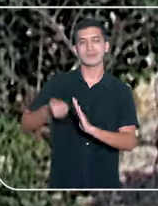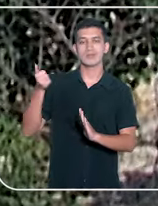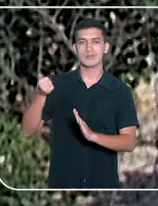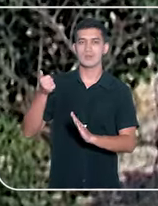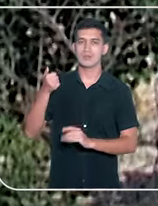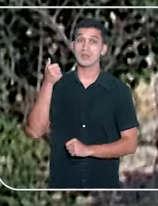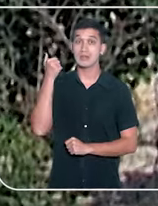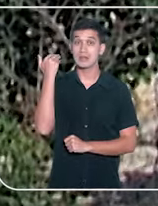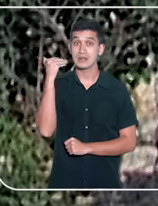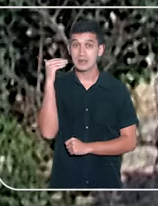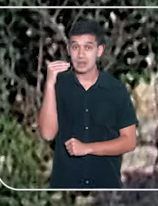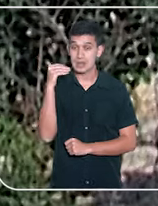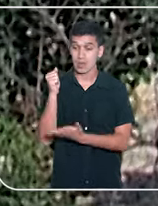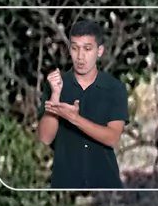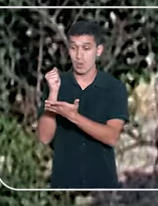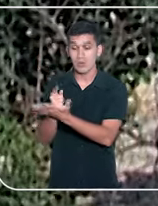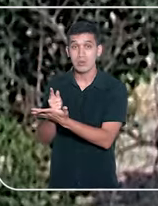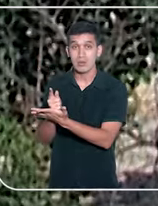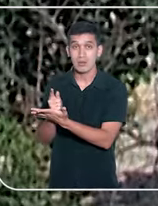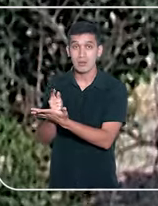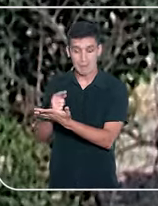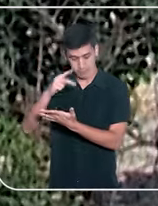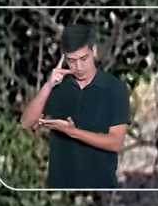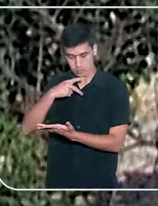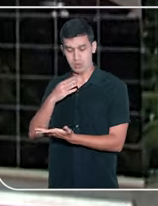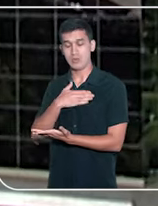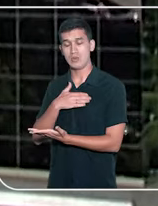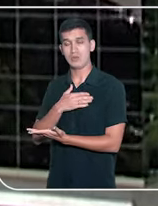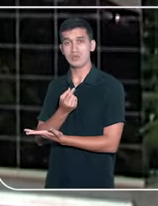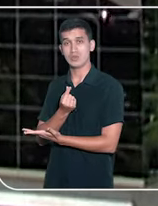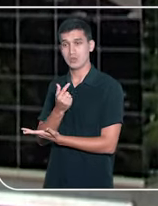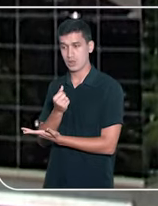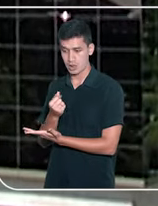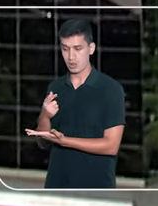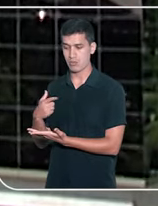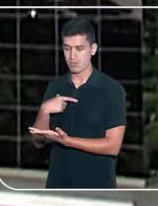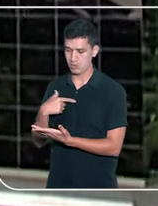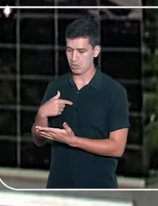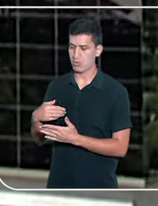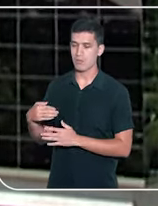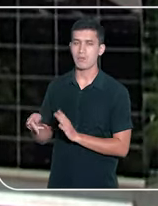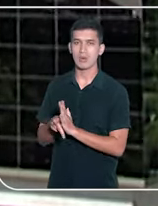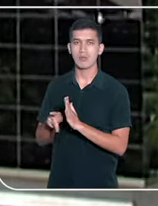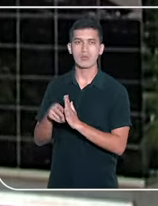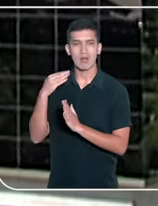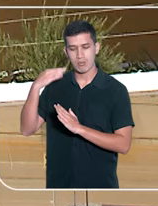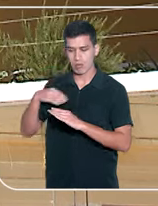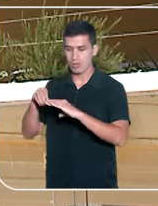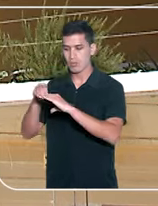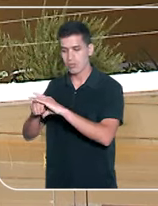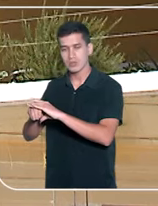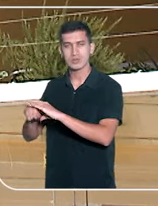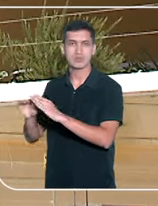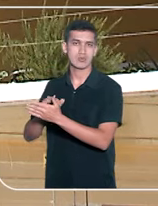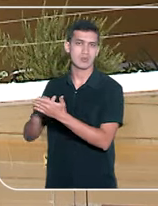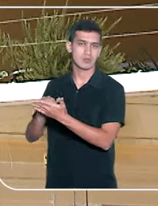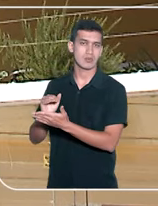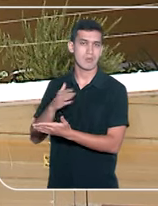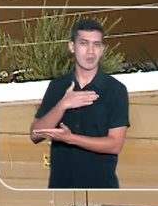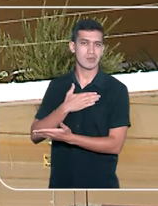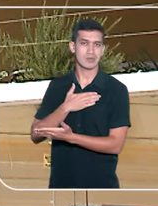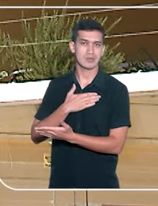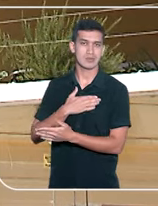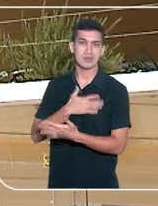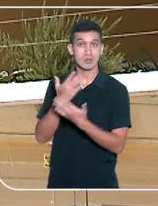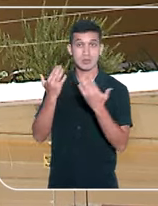reconhecida a partilha pelo juízo de primeiro grau o ex-marido Apelou ao Tribunal de Justiça do Rio de Janeiro que excluiu um dos